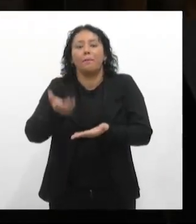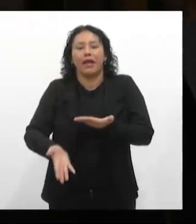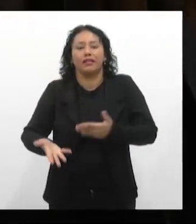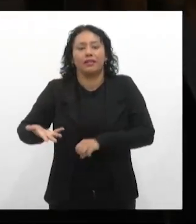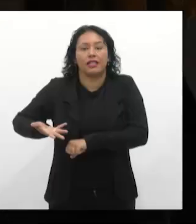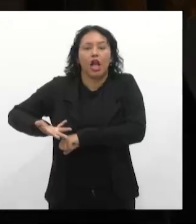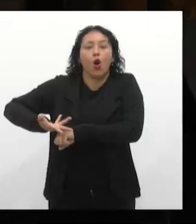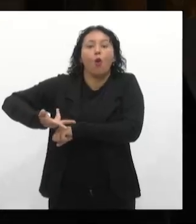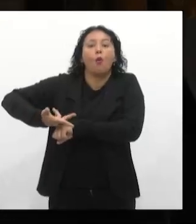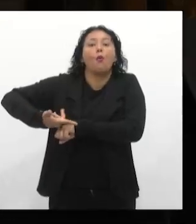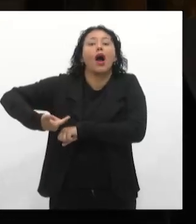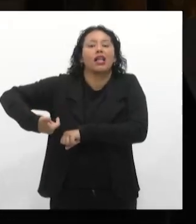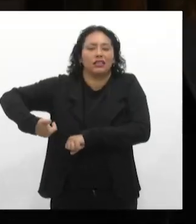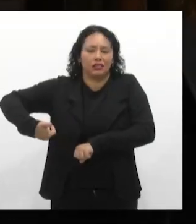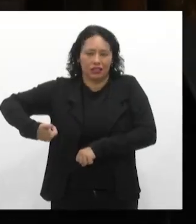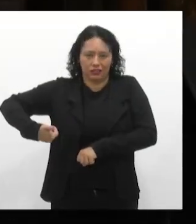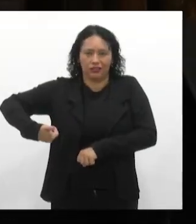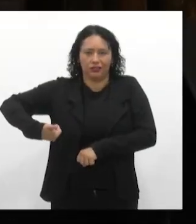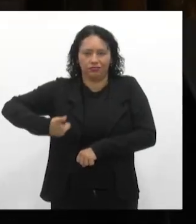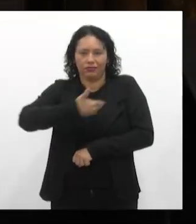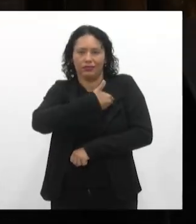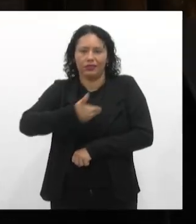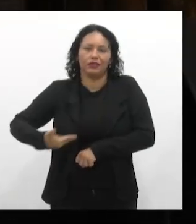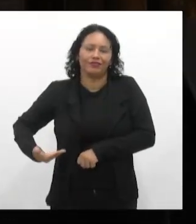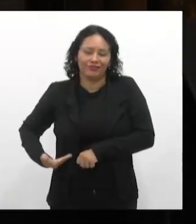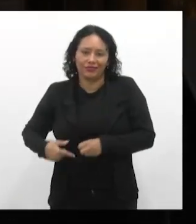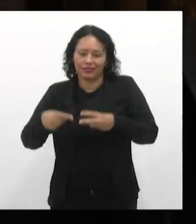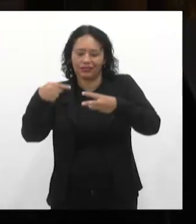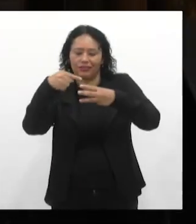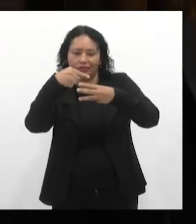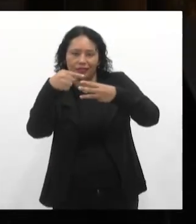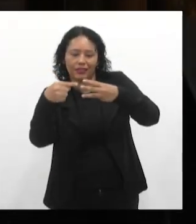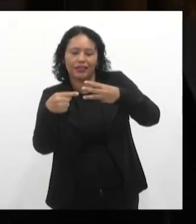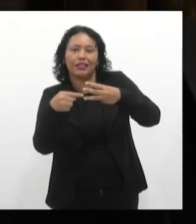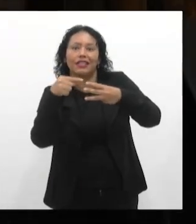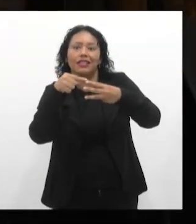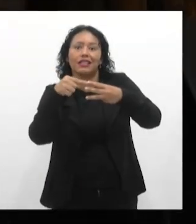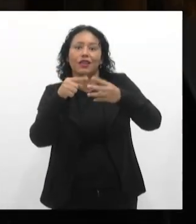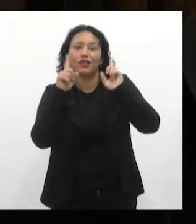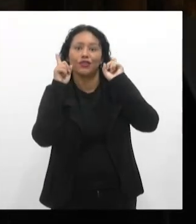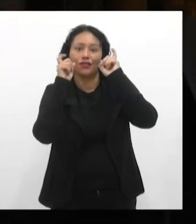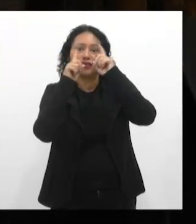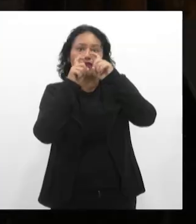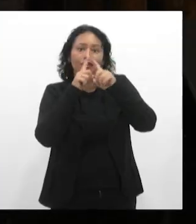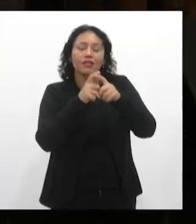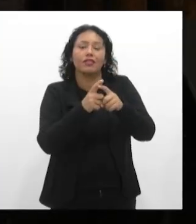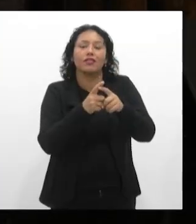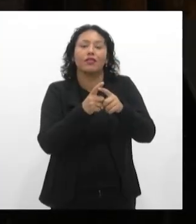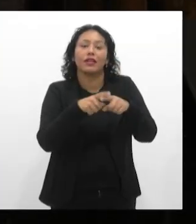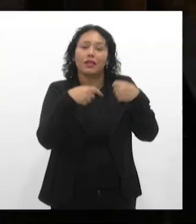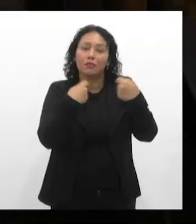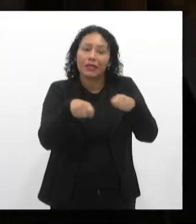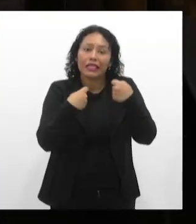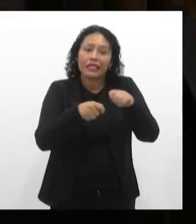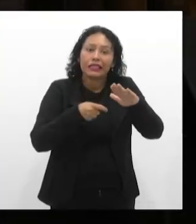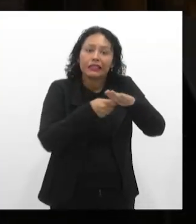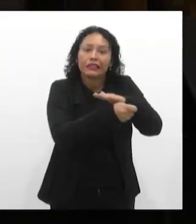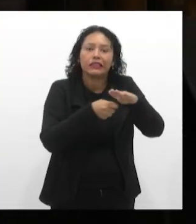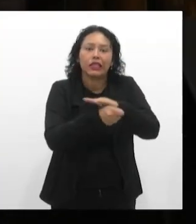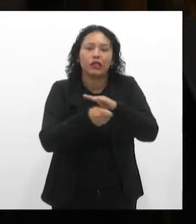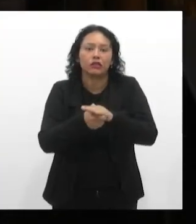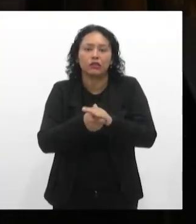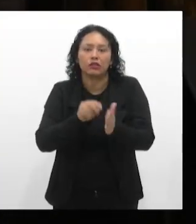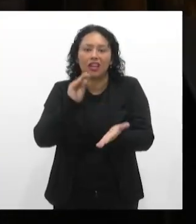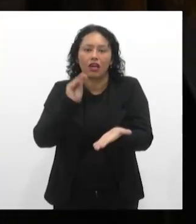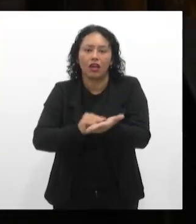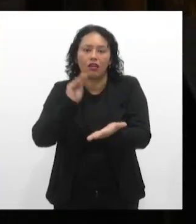áreas críticas necessitando de recurso, com os serviços prestados de